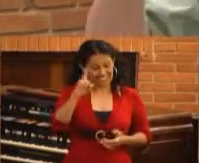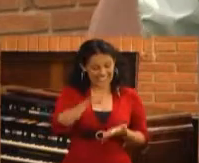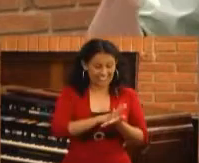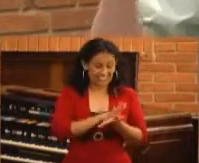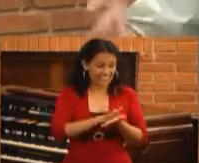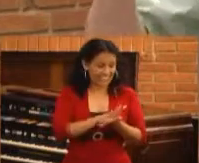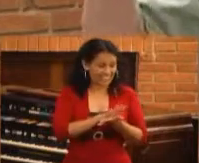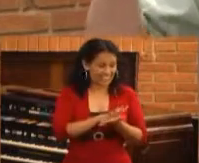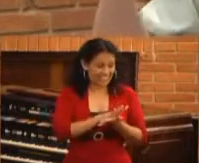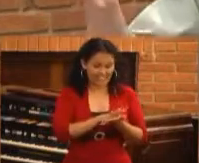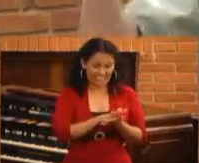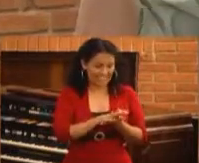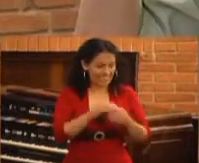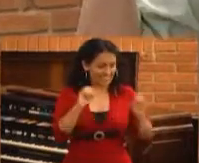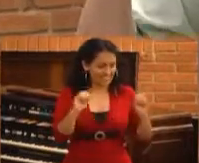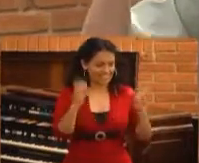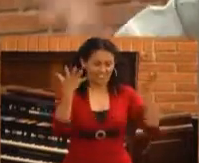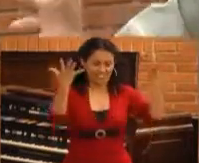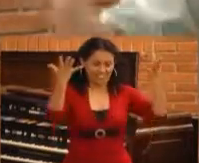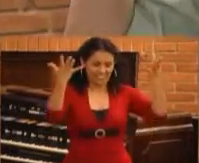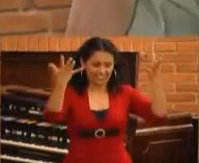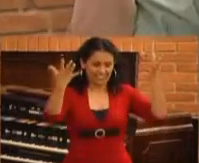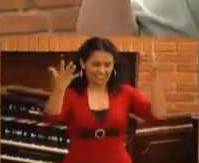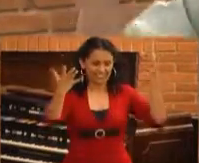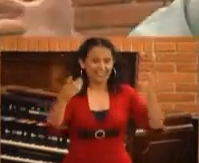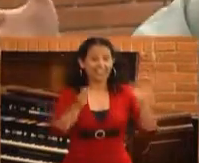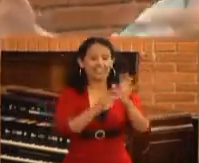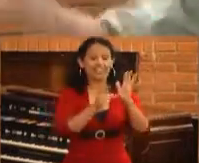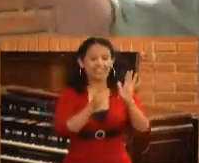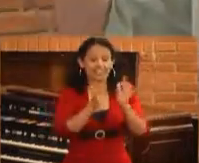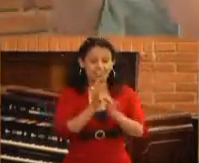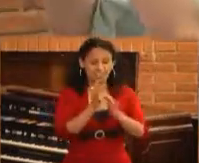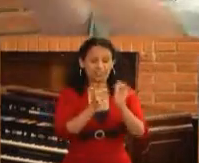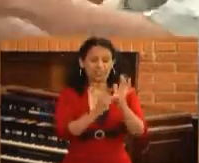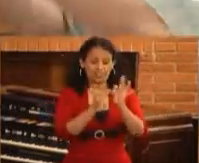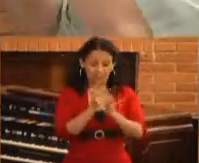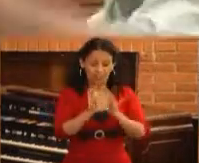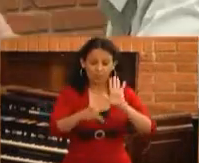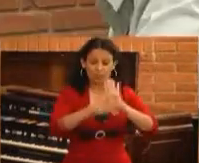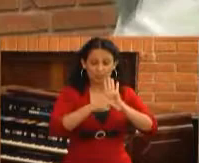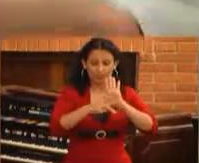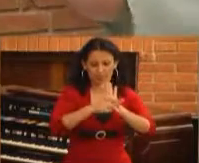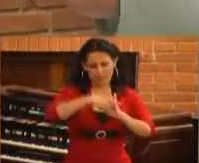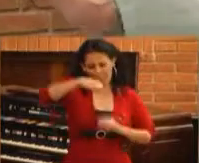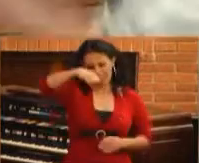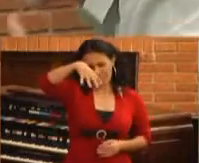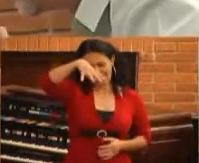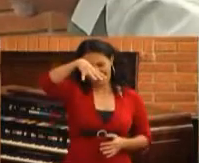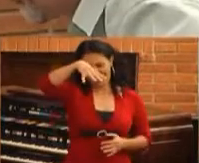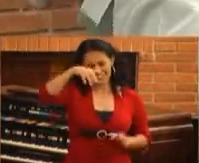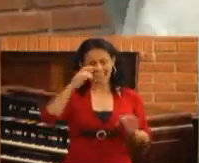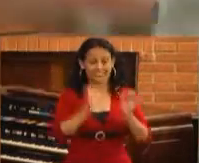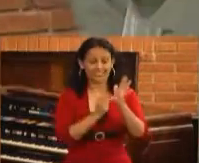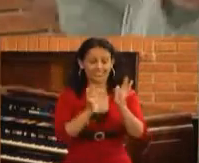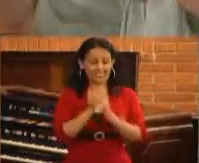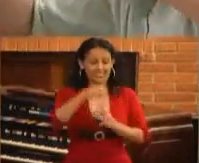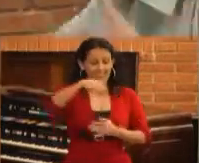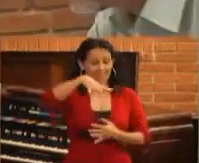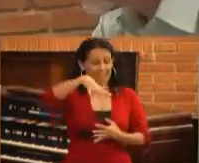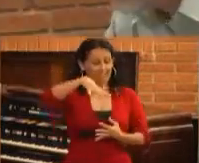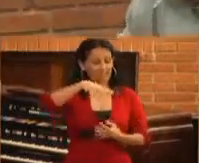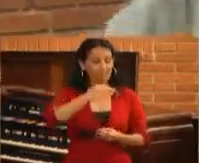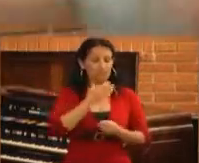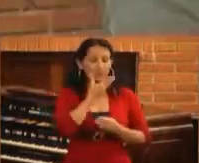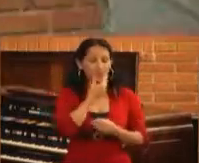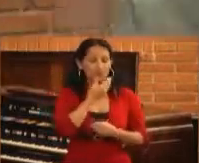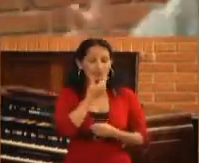E ele é a luz, ele é a vida estava nele, ele é a vida dos homens, ele é a luz dos homens, ele é a energia